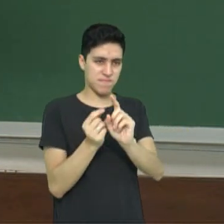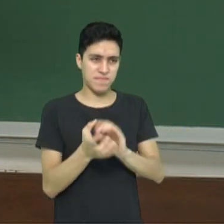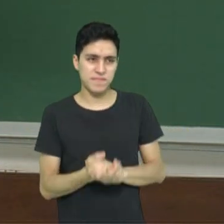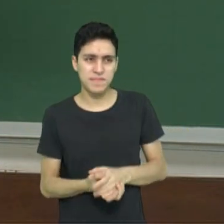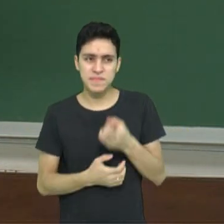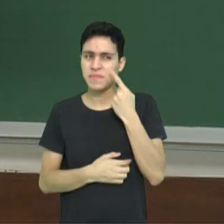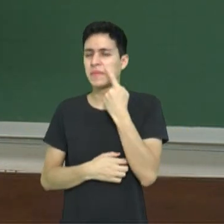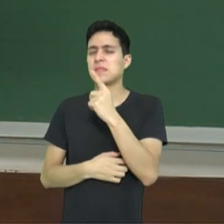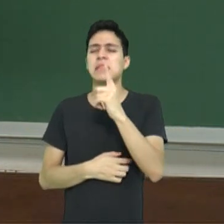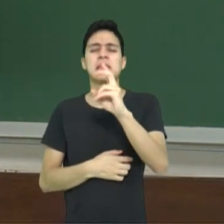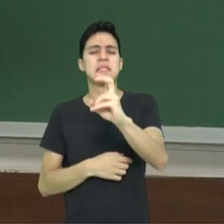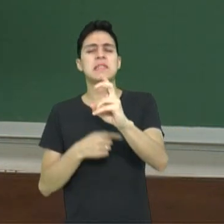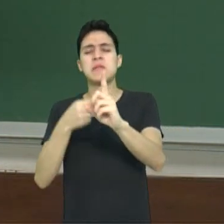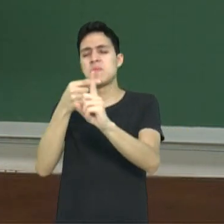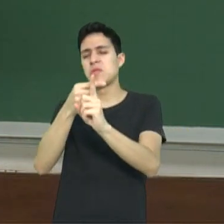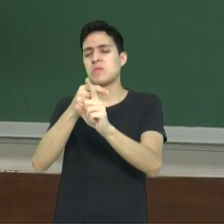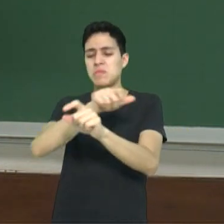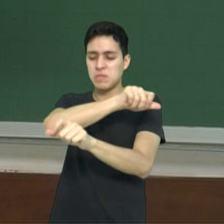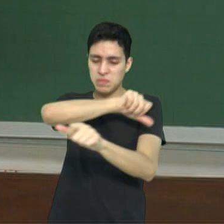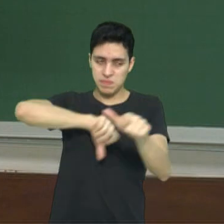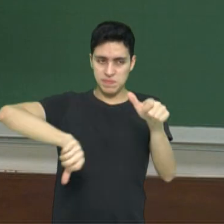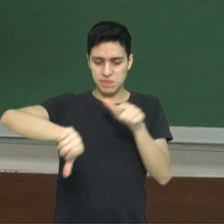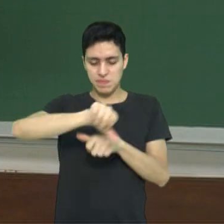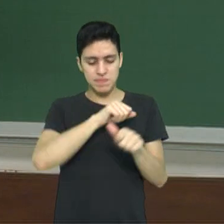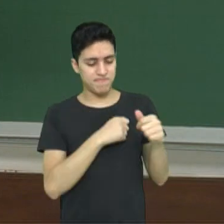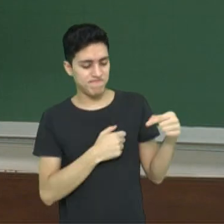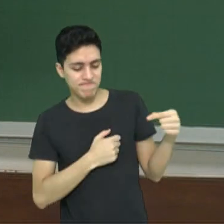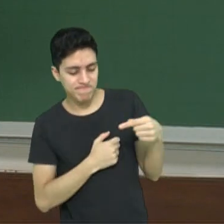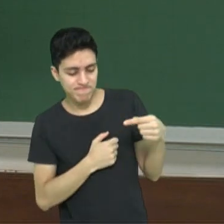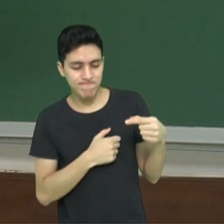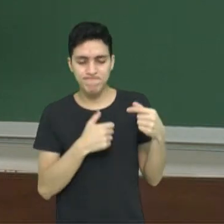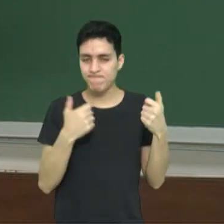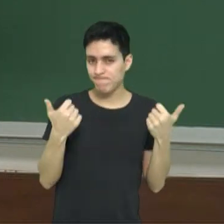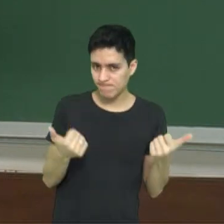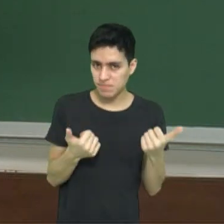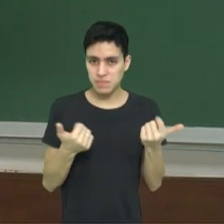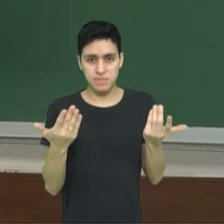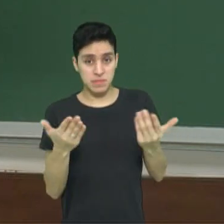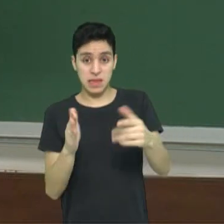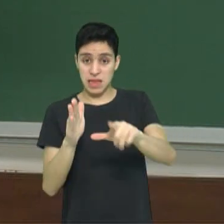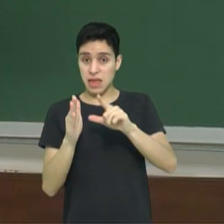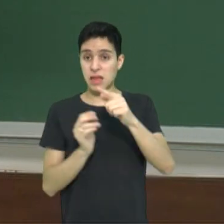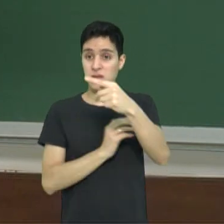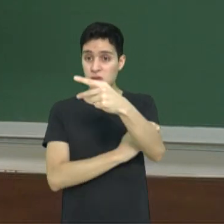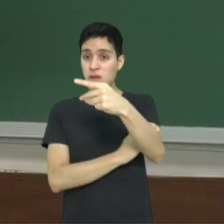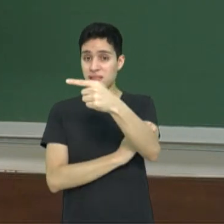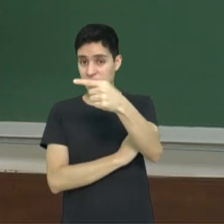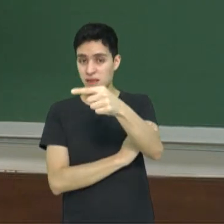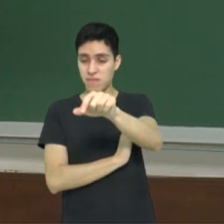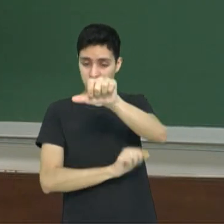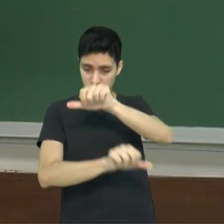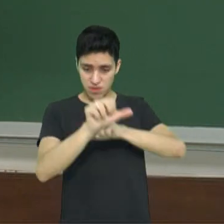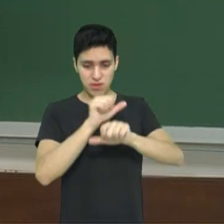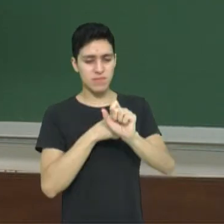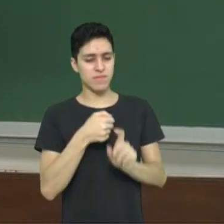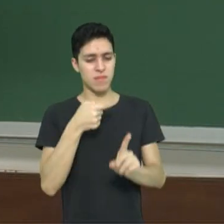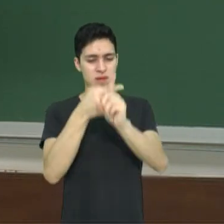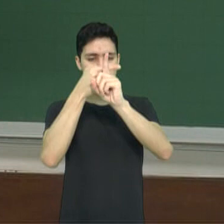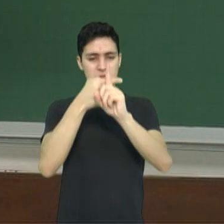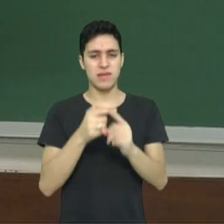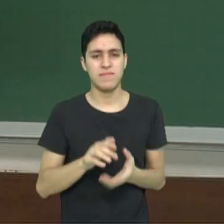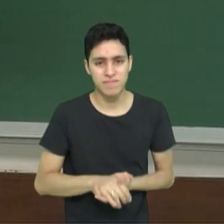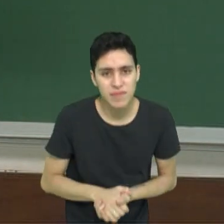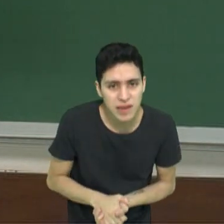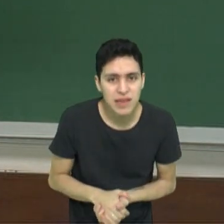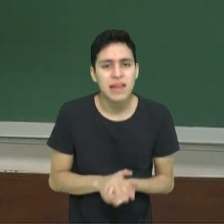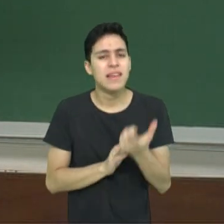aqui, ó, o 5 que era positivo virou negativo. O 2 que era negativo virou positivo.